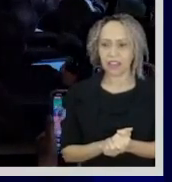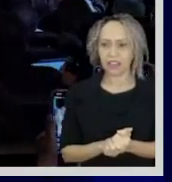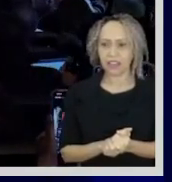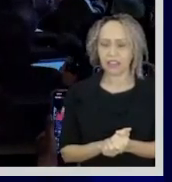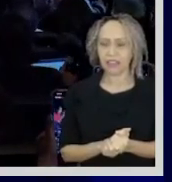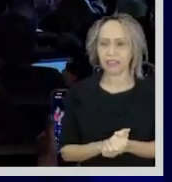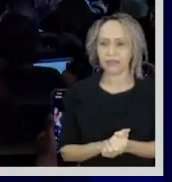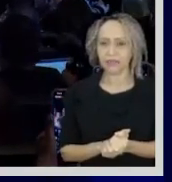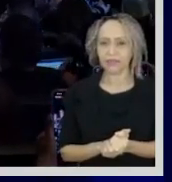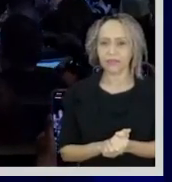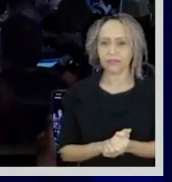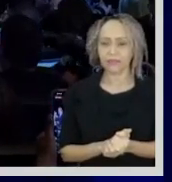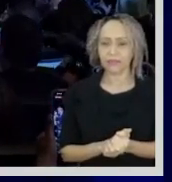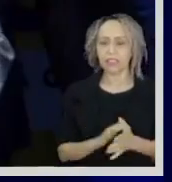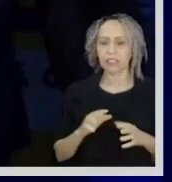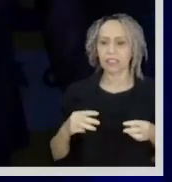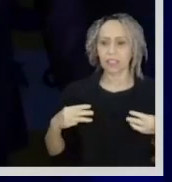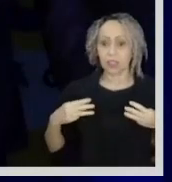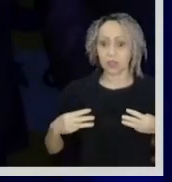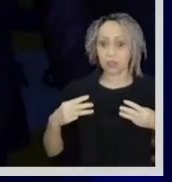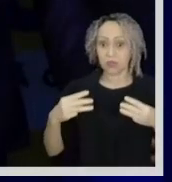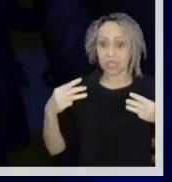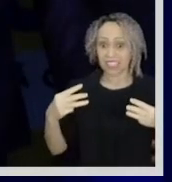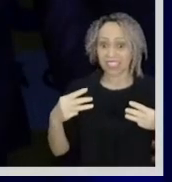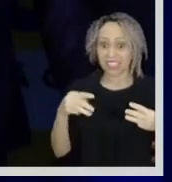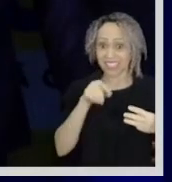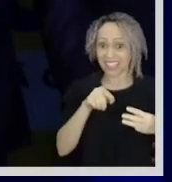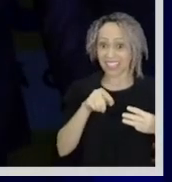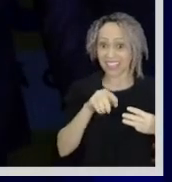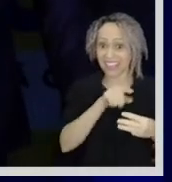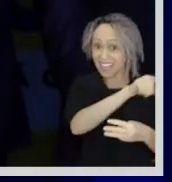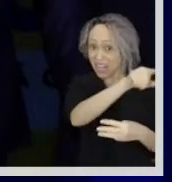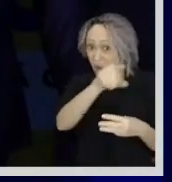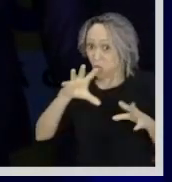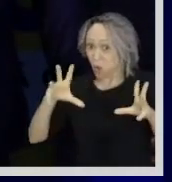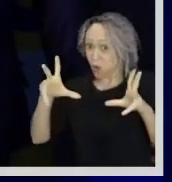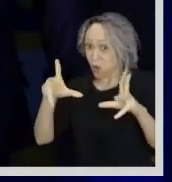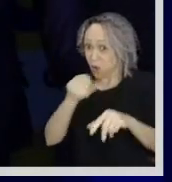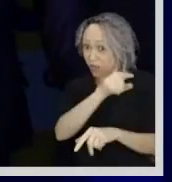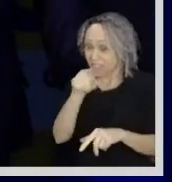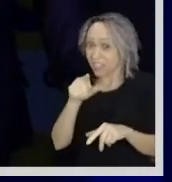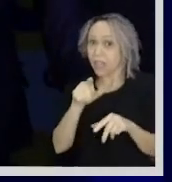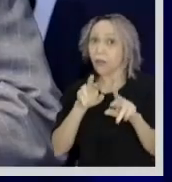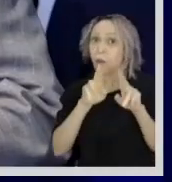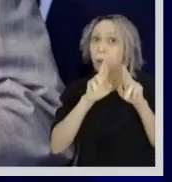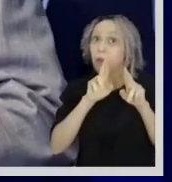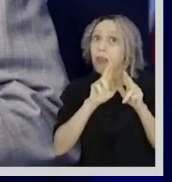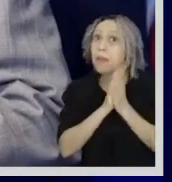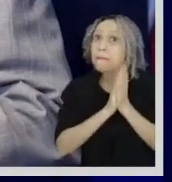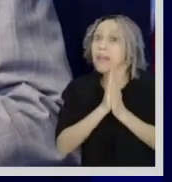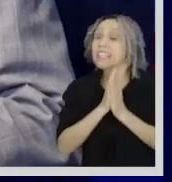próprio presidente. E por que isso? Porque ela também acaba recebendo, muitas vezes, como é o caso da Petrobras,